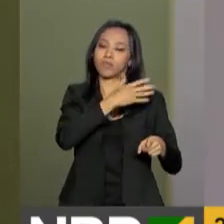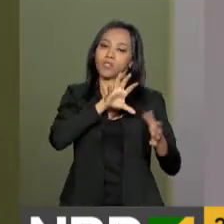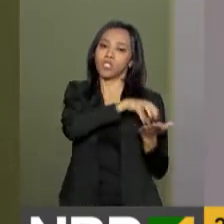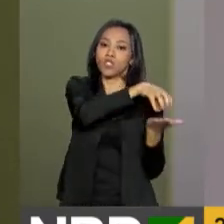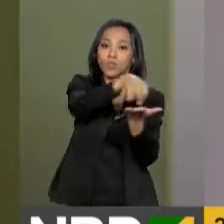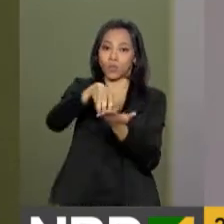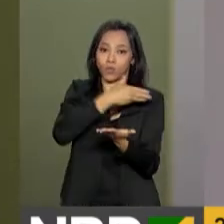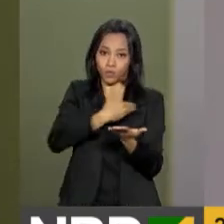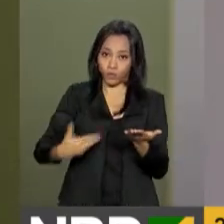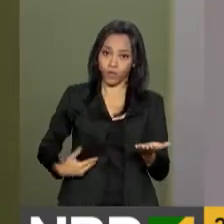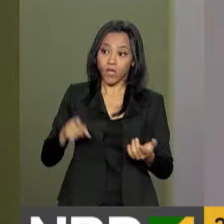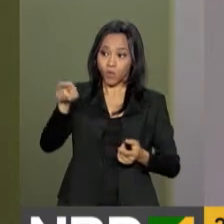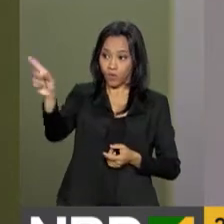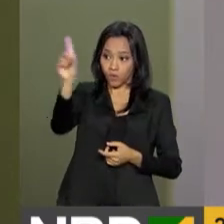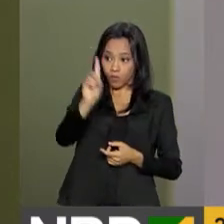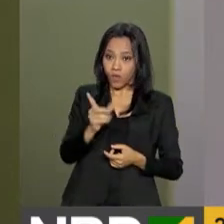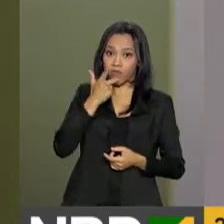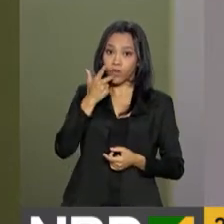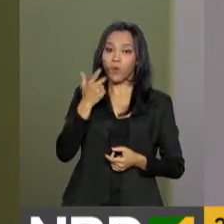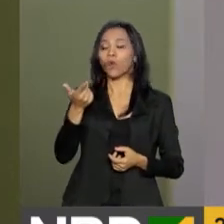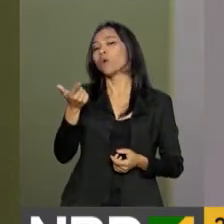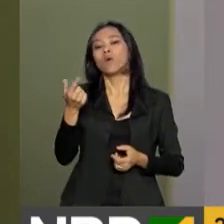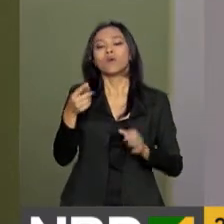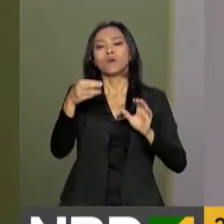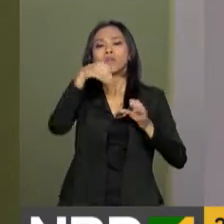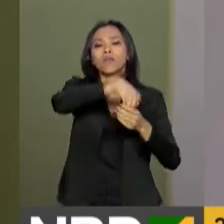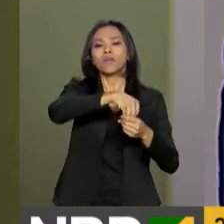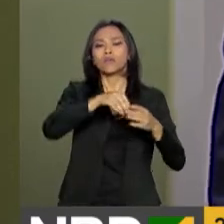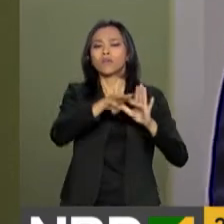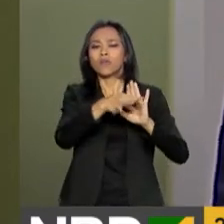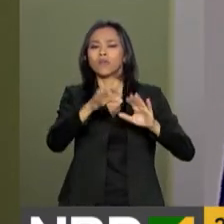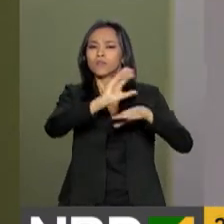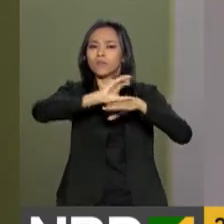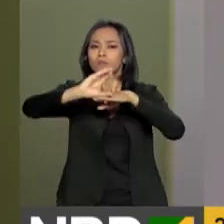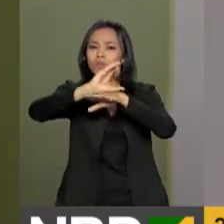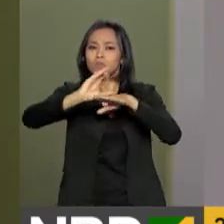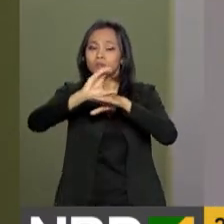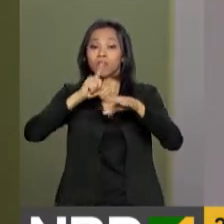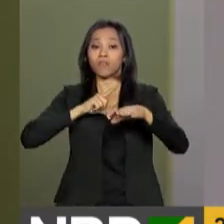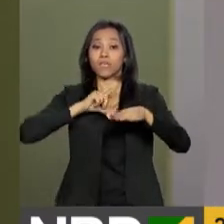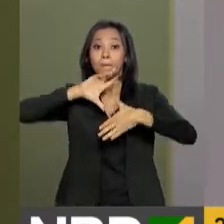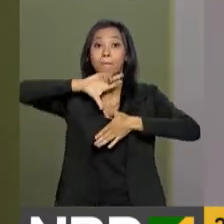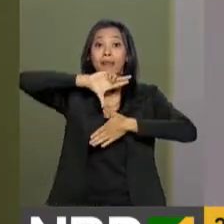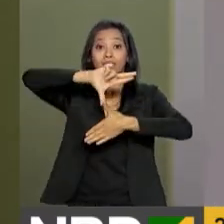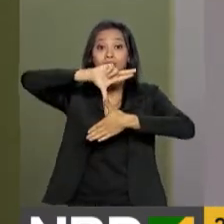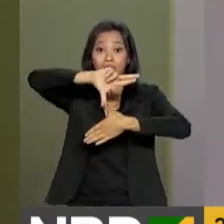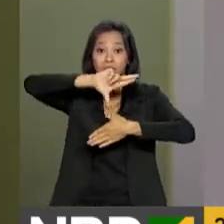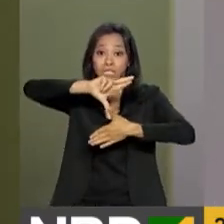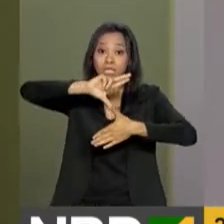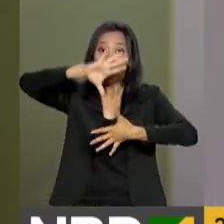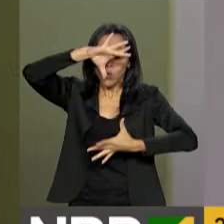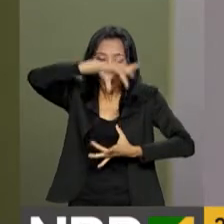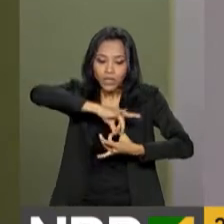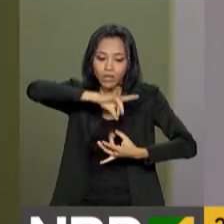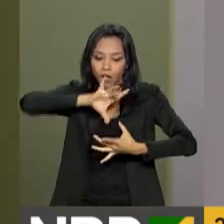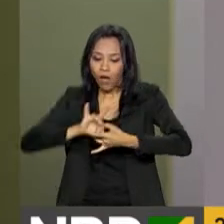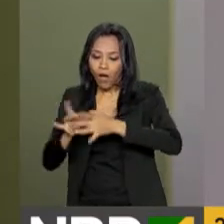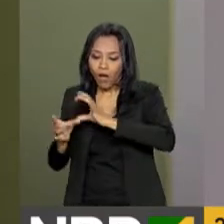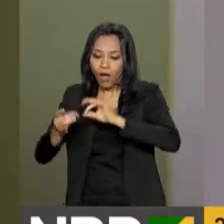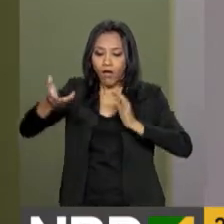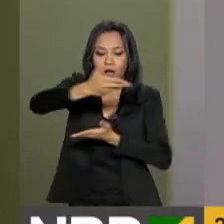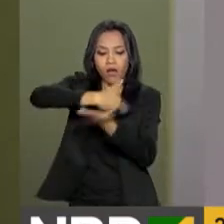trecho condicional que manda por exemplo fazer a integração latino americana de nações é esta uma tarefa que é sobre